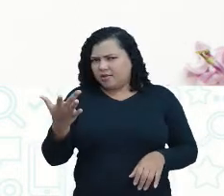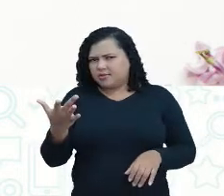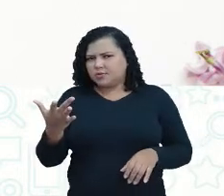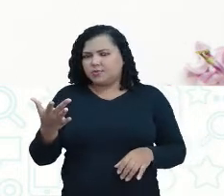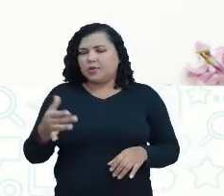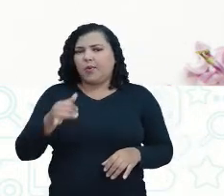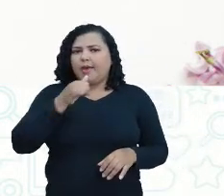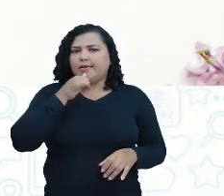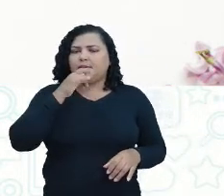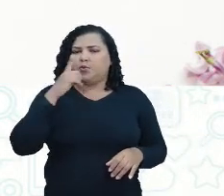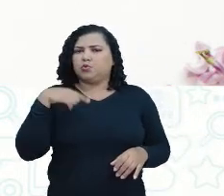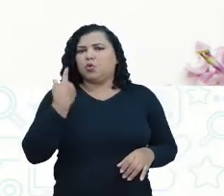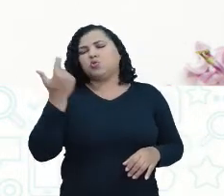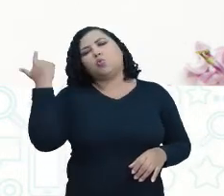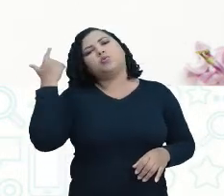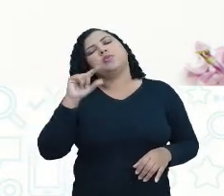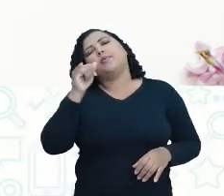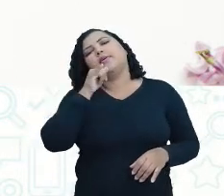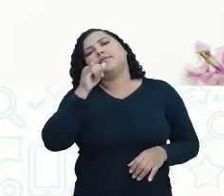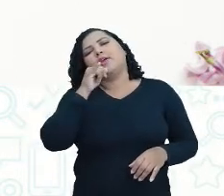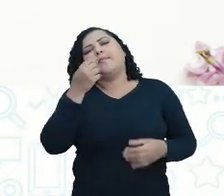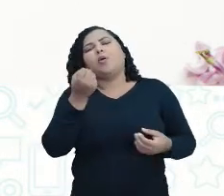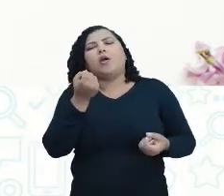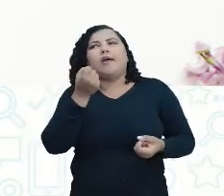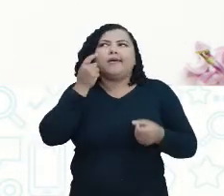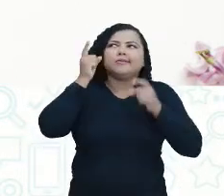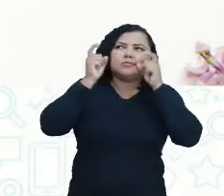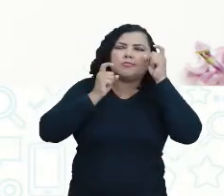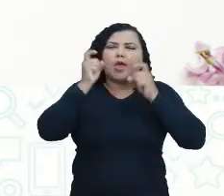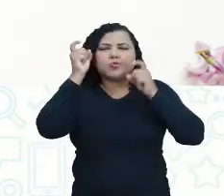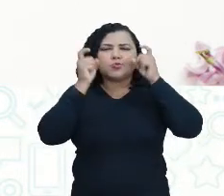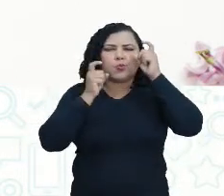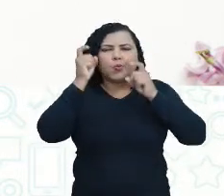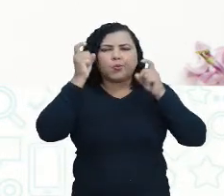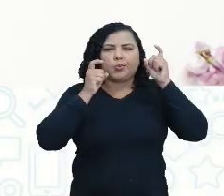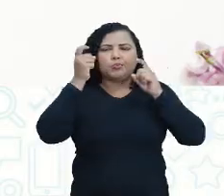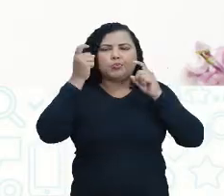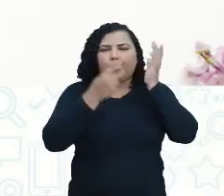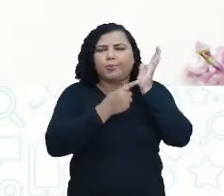gente consegue, por exemplo, reproduzir expressões